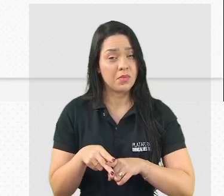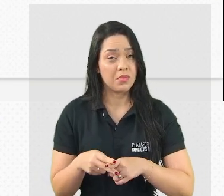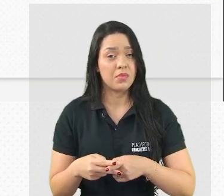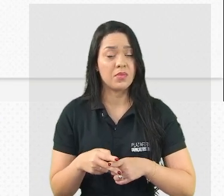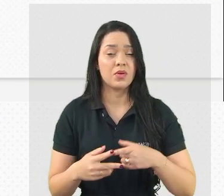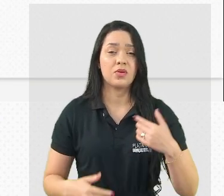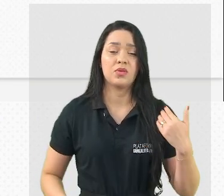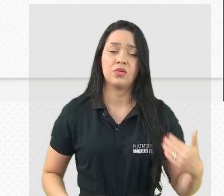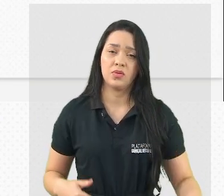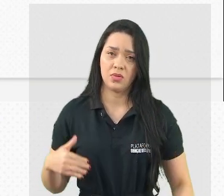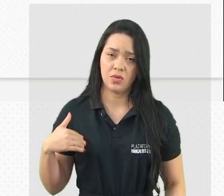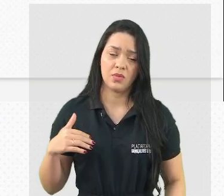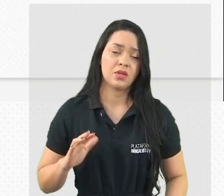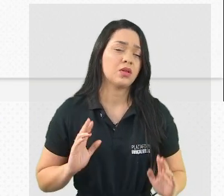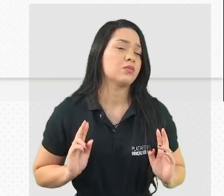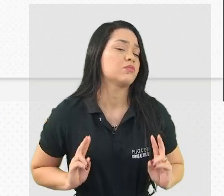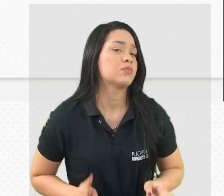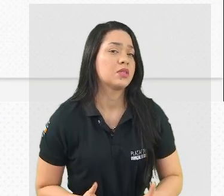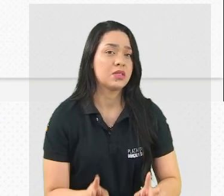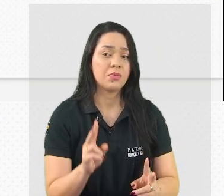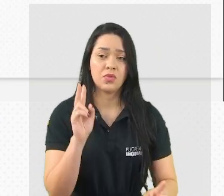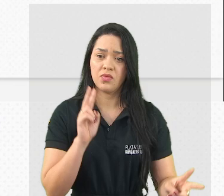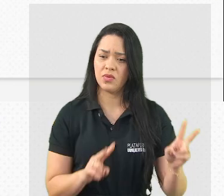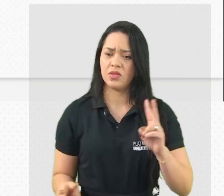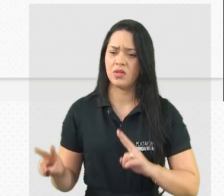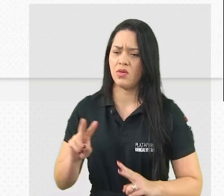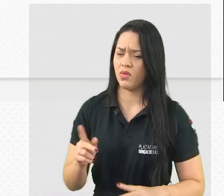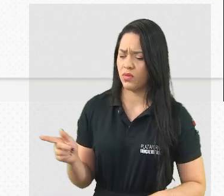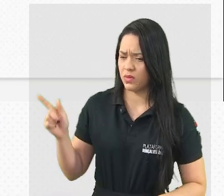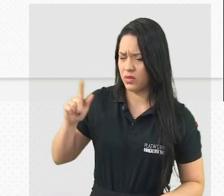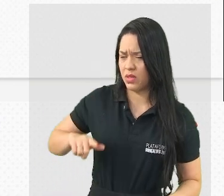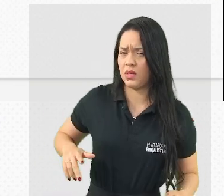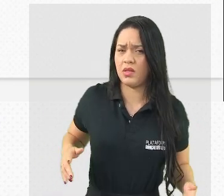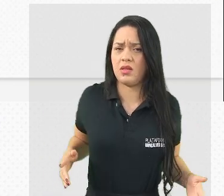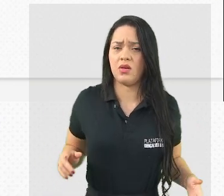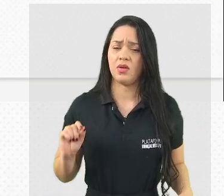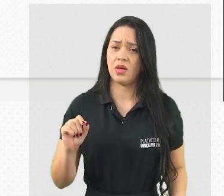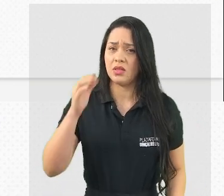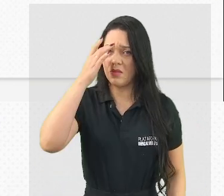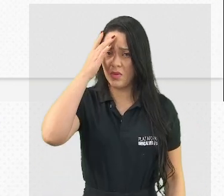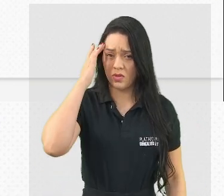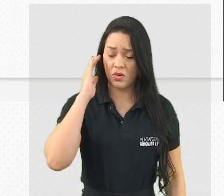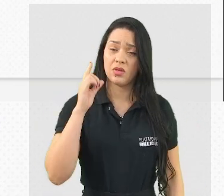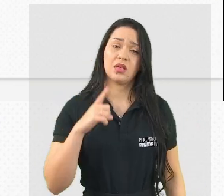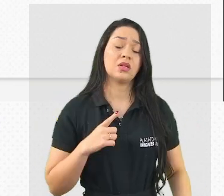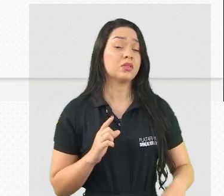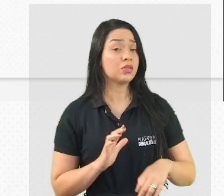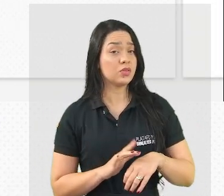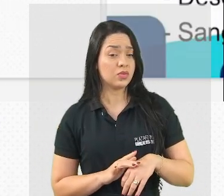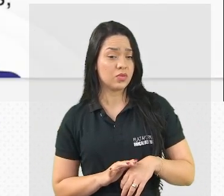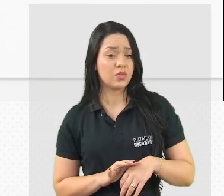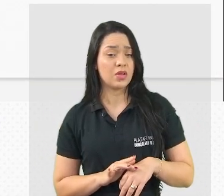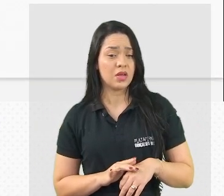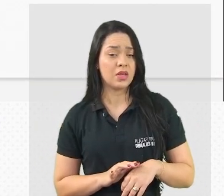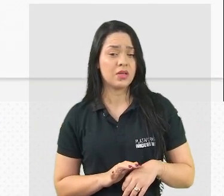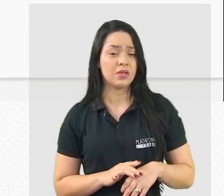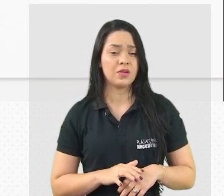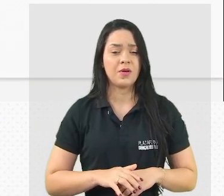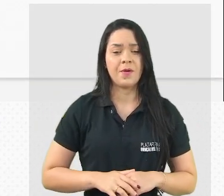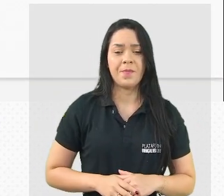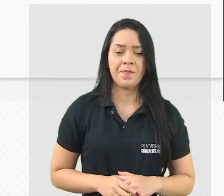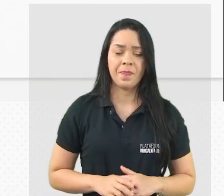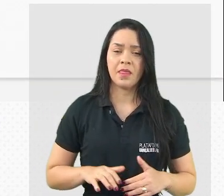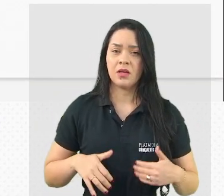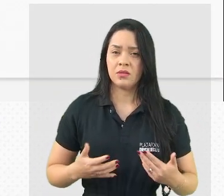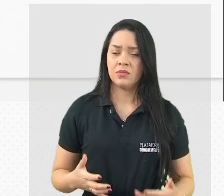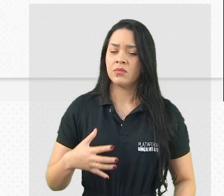peso. Então, nem sempre no visual a gente consegue visualizar que esta pessoa é bulímica. Ela força o vômito. Então,